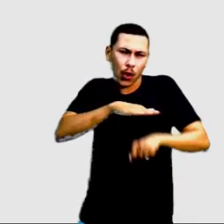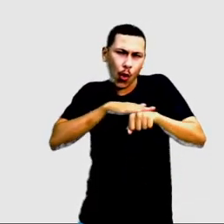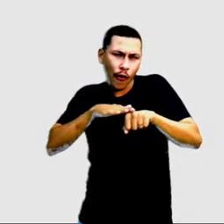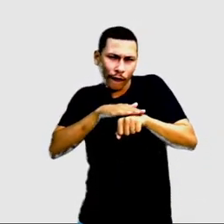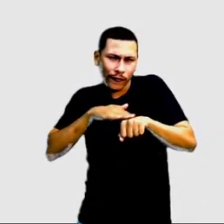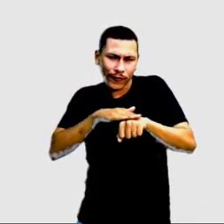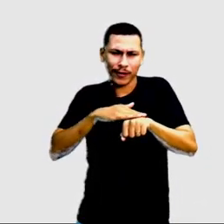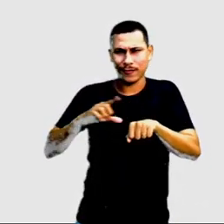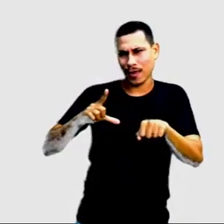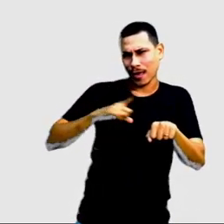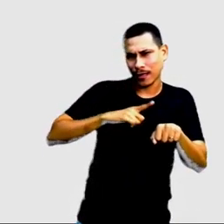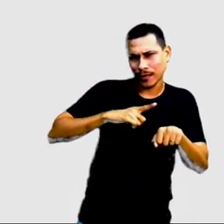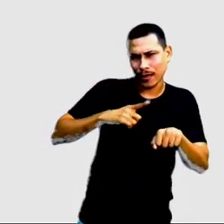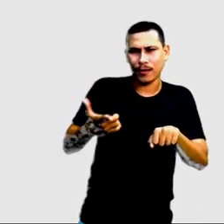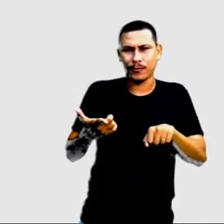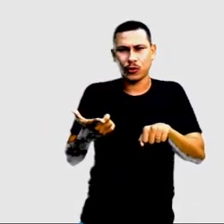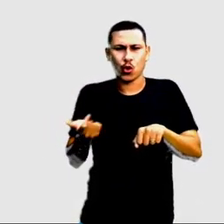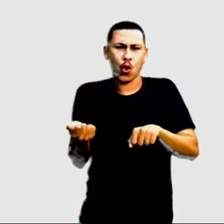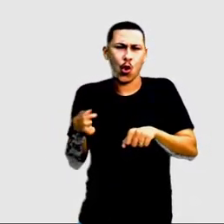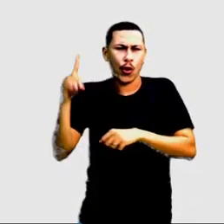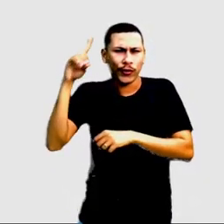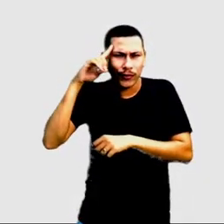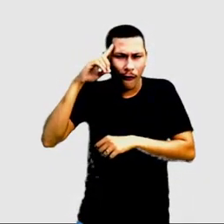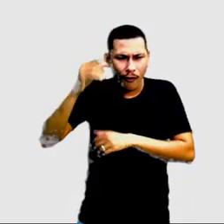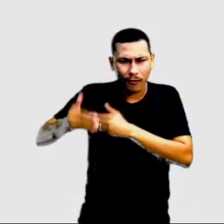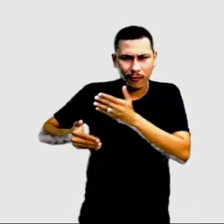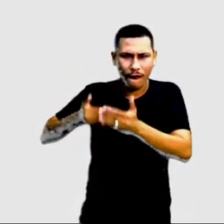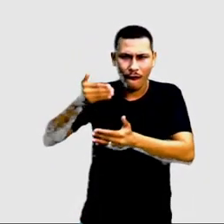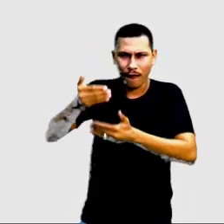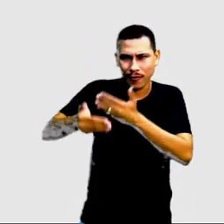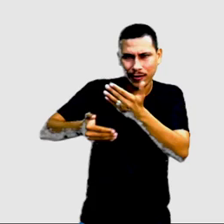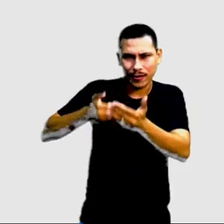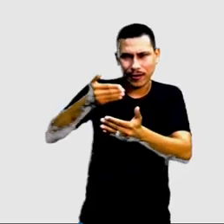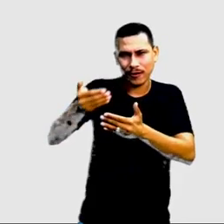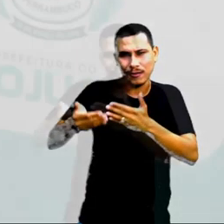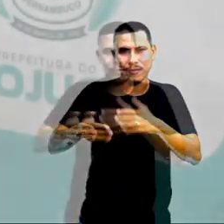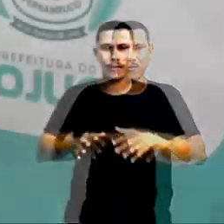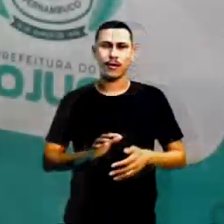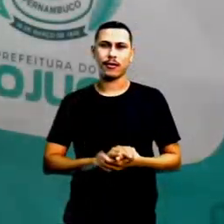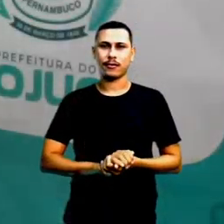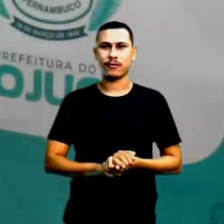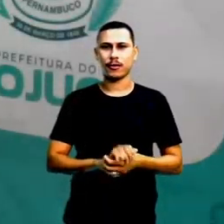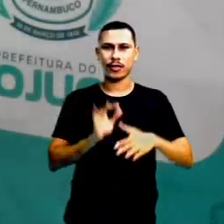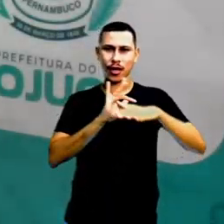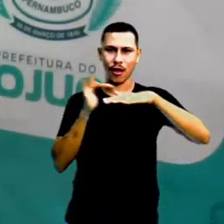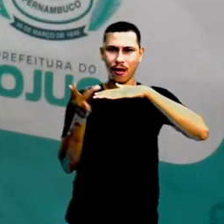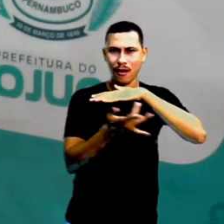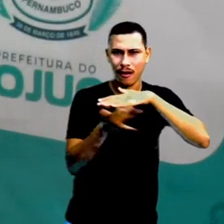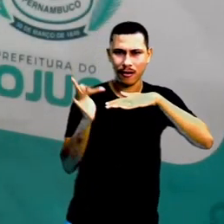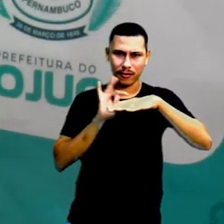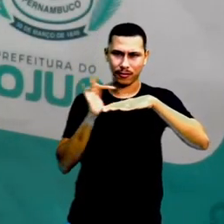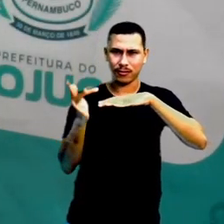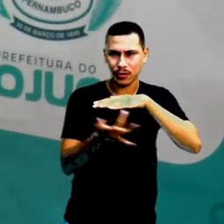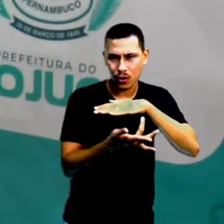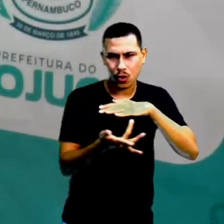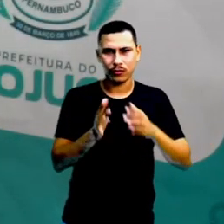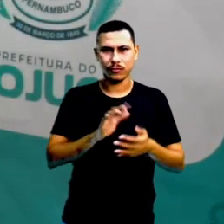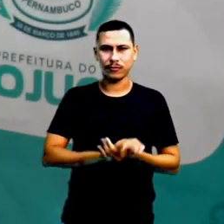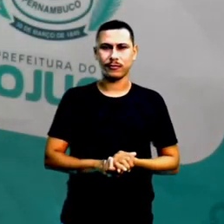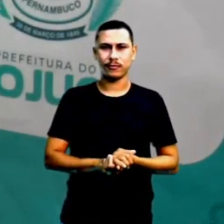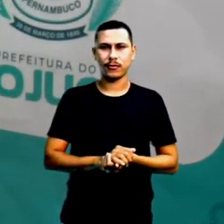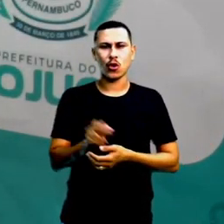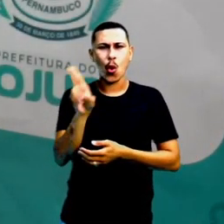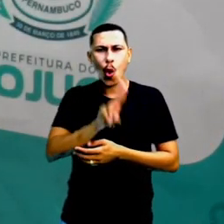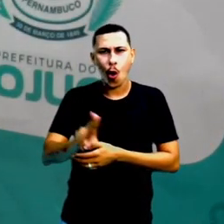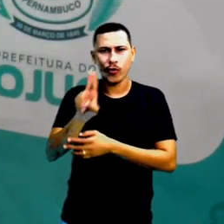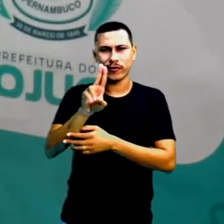nós temos no dia a dia nas redes sociais. Que aplicativos, né, utilizam esse